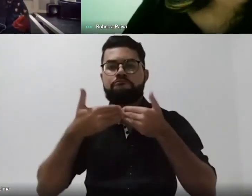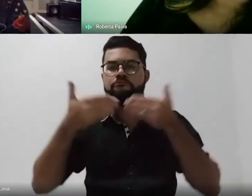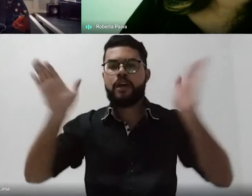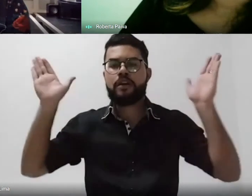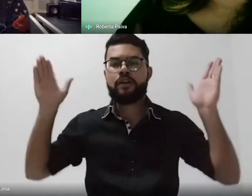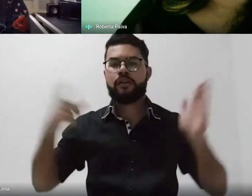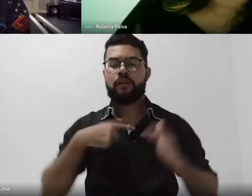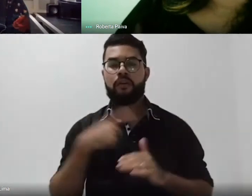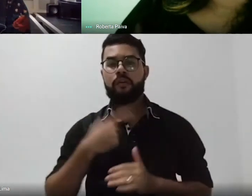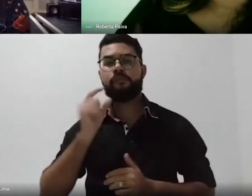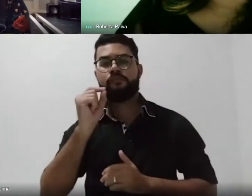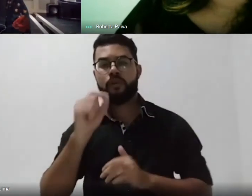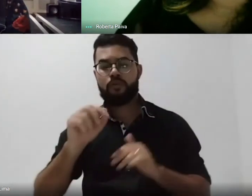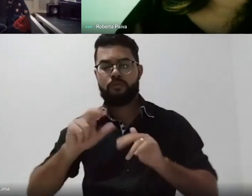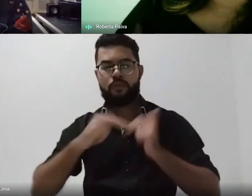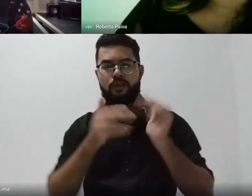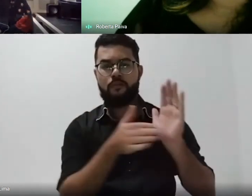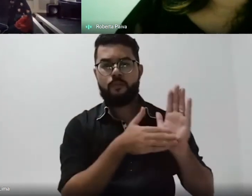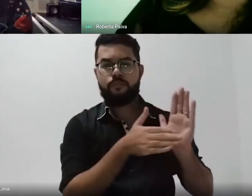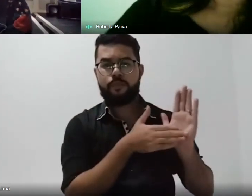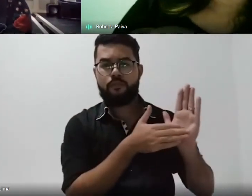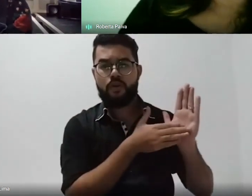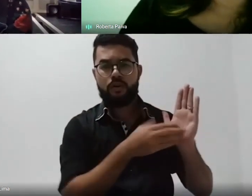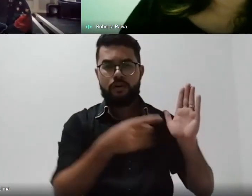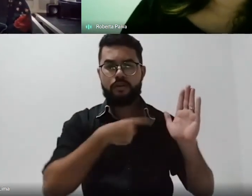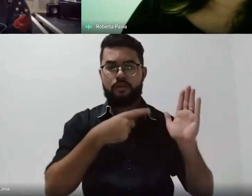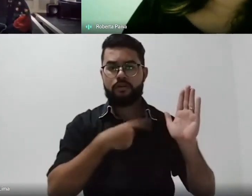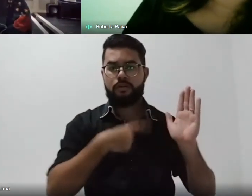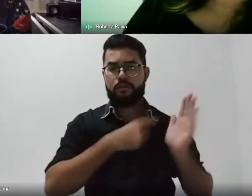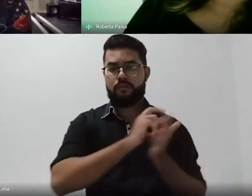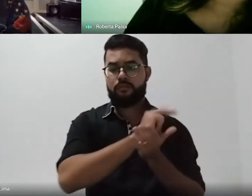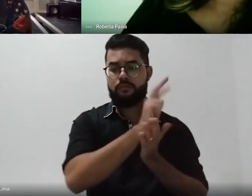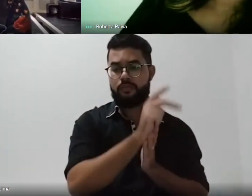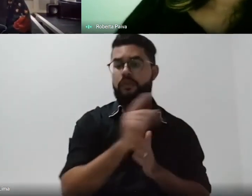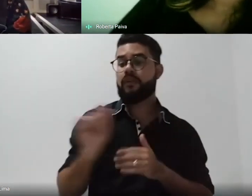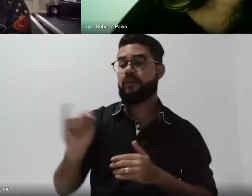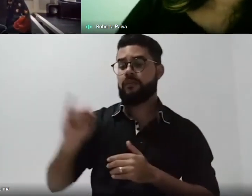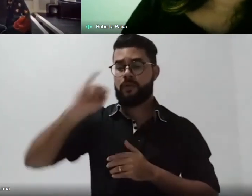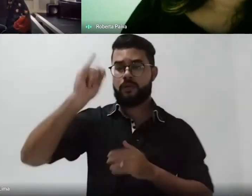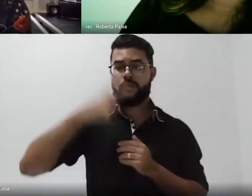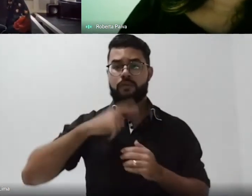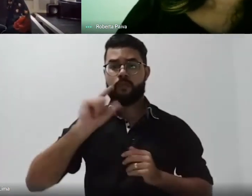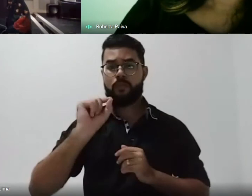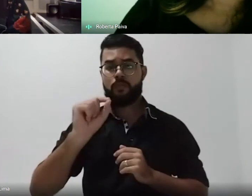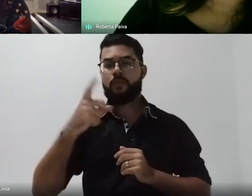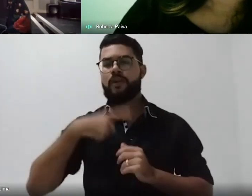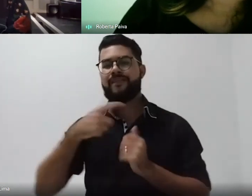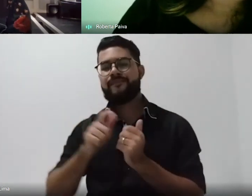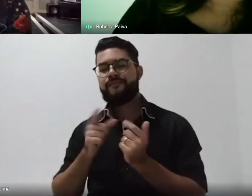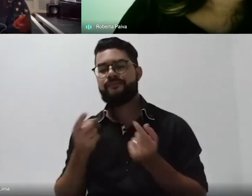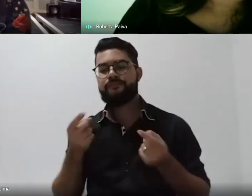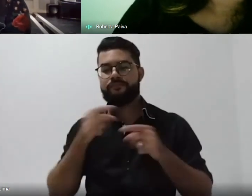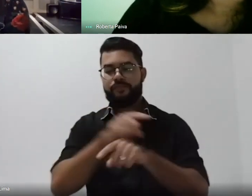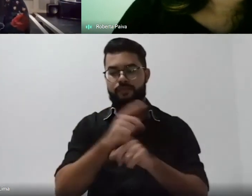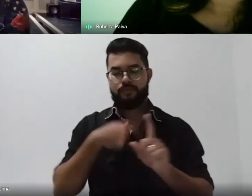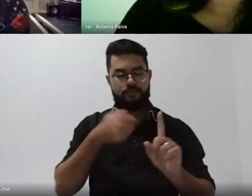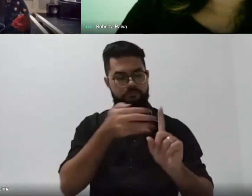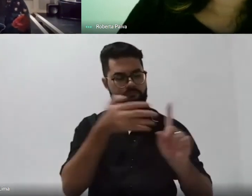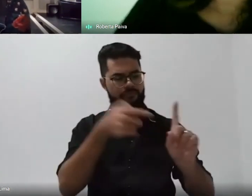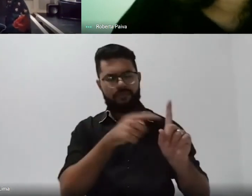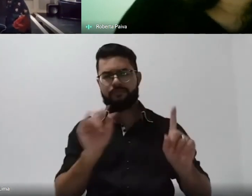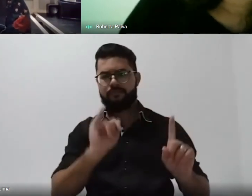propostas, né, que são propostas práticas. Então, o universo da extensão, ele tem um impacto imenso, né, porque vai desde a